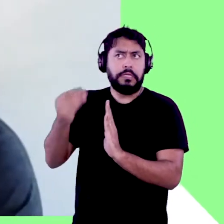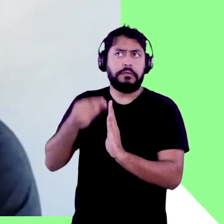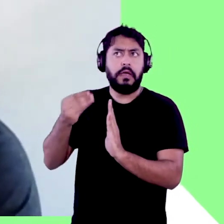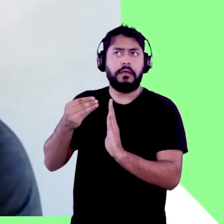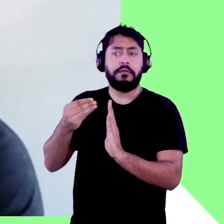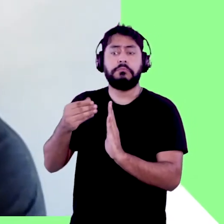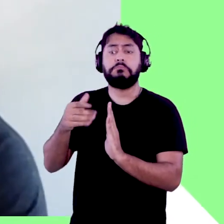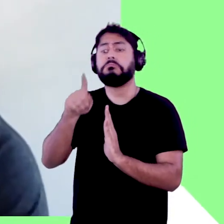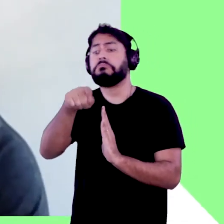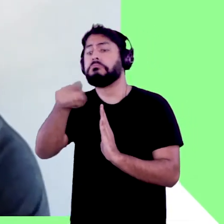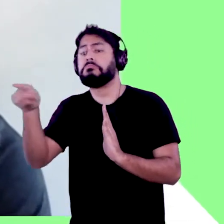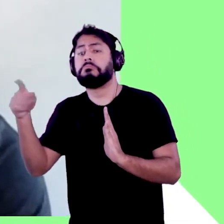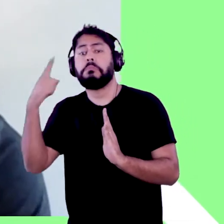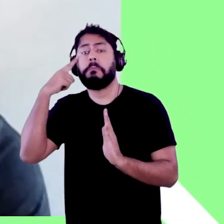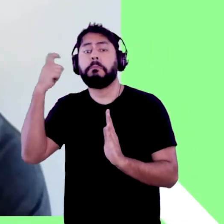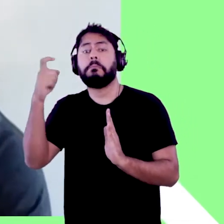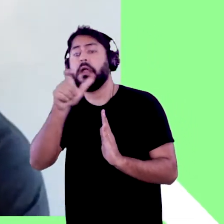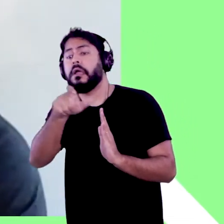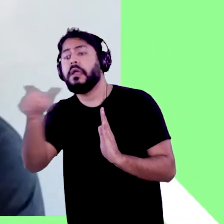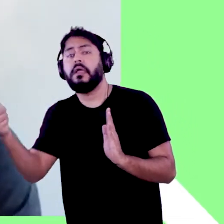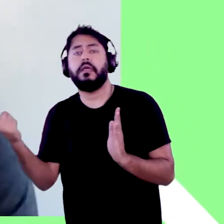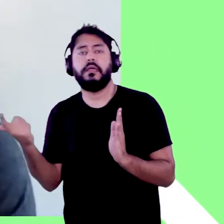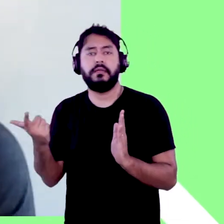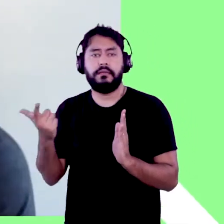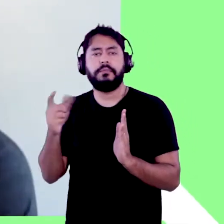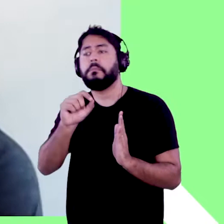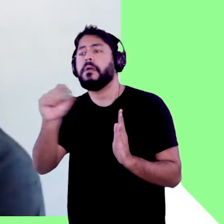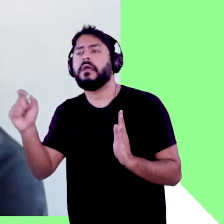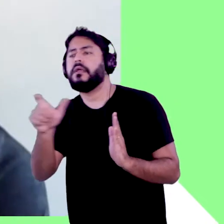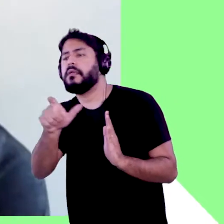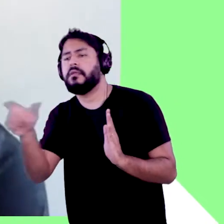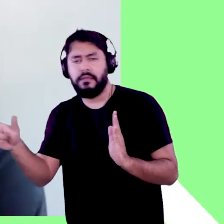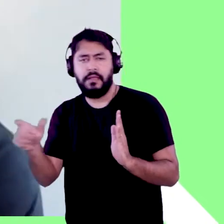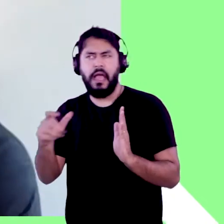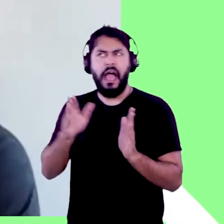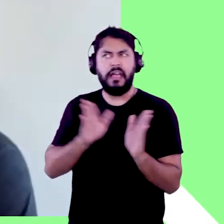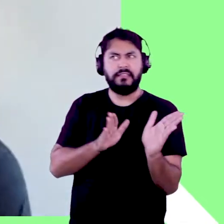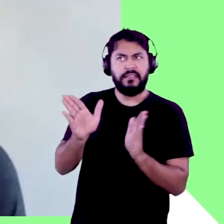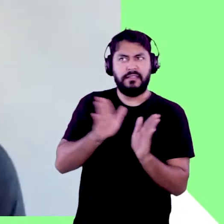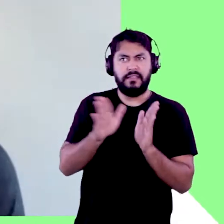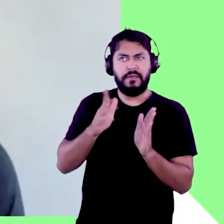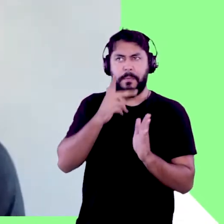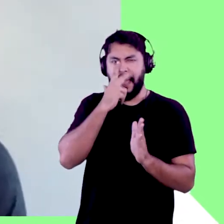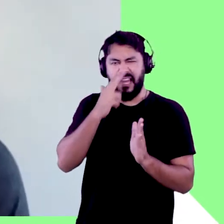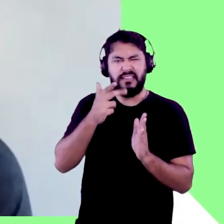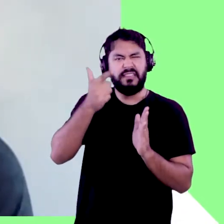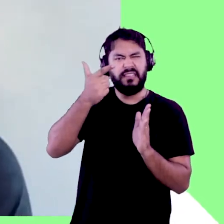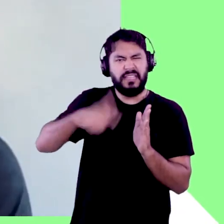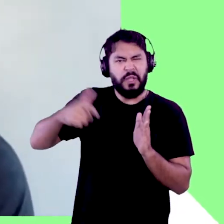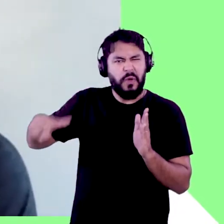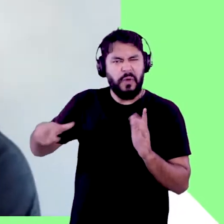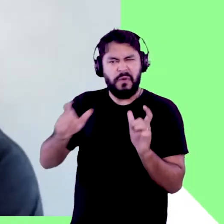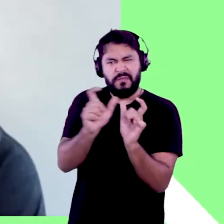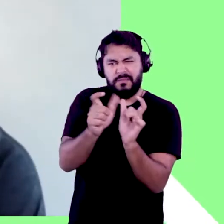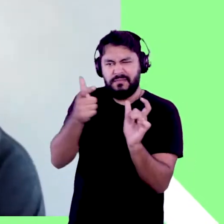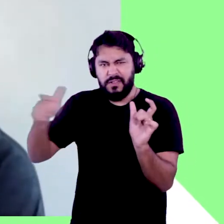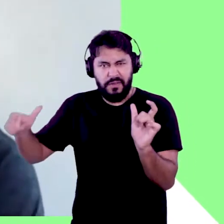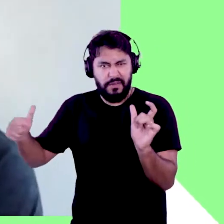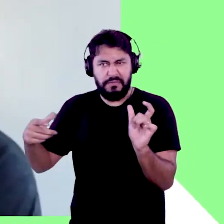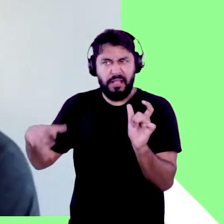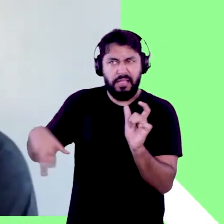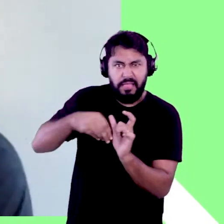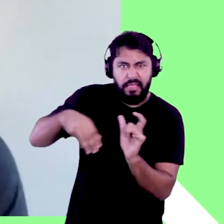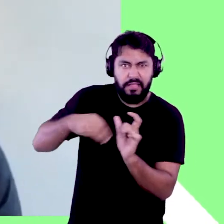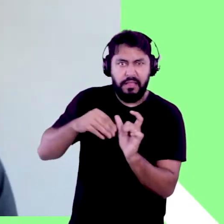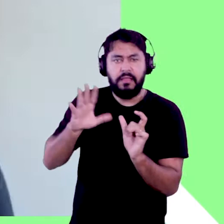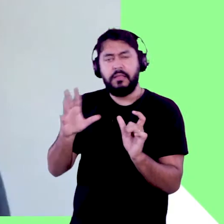Design acessível, isso é um pleonasmo ou não? Então, para a gente conversar um pouco sobre essas diretrizes e plataformas, né, que são mais adequadas, e a Isa